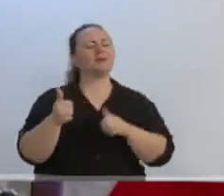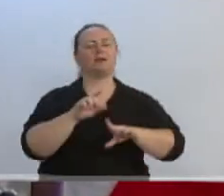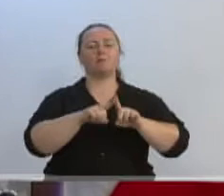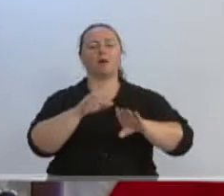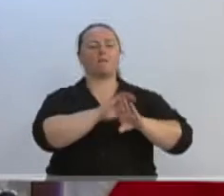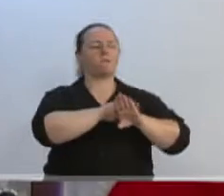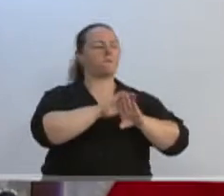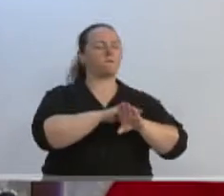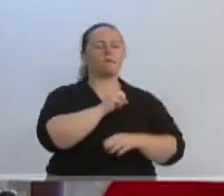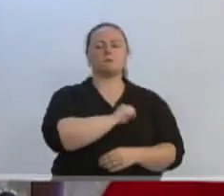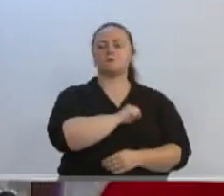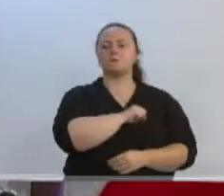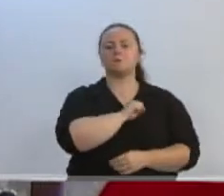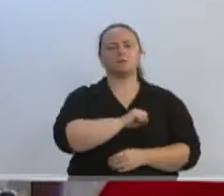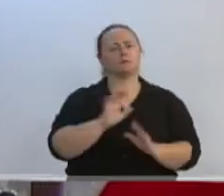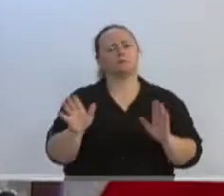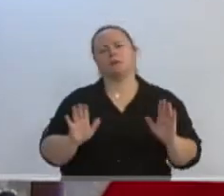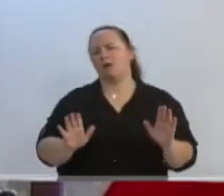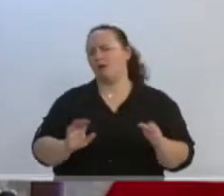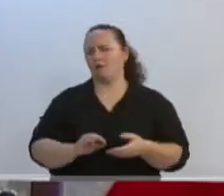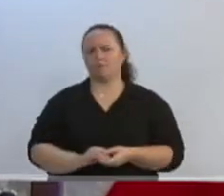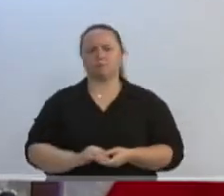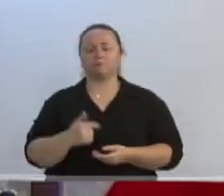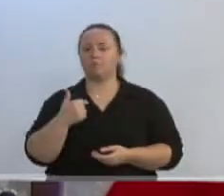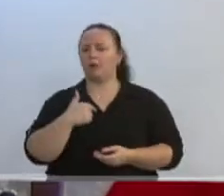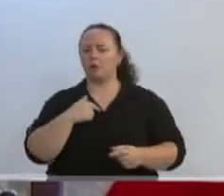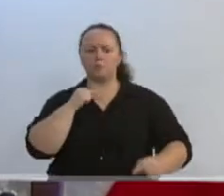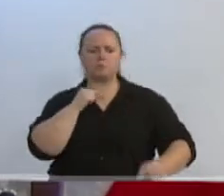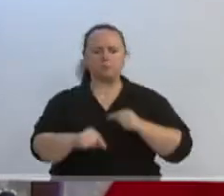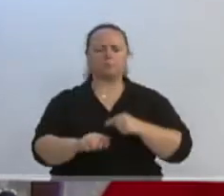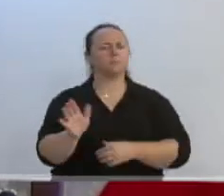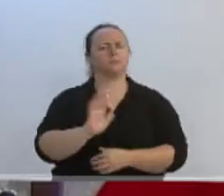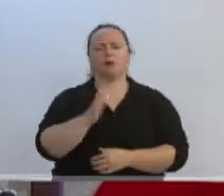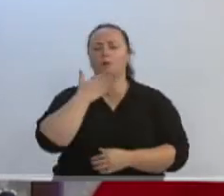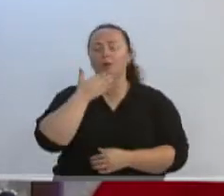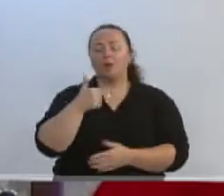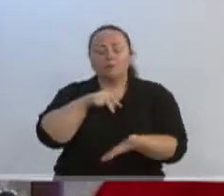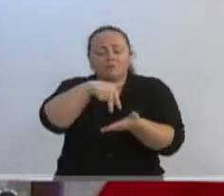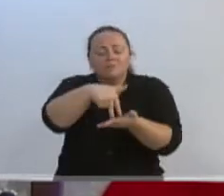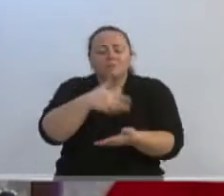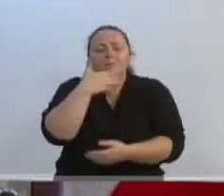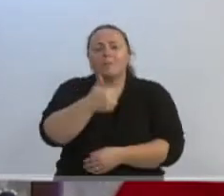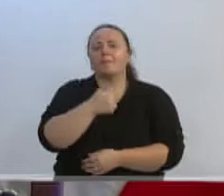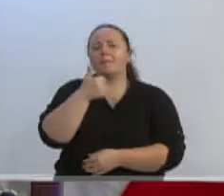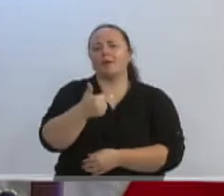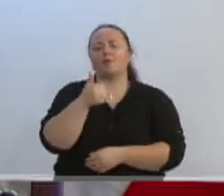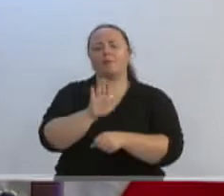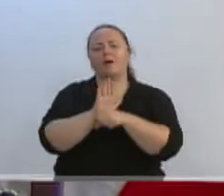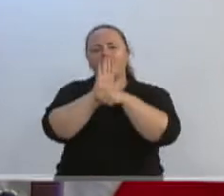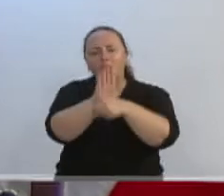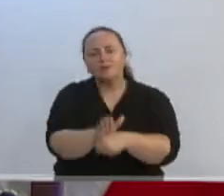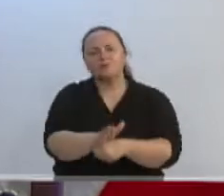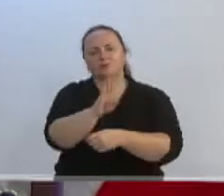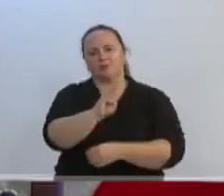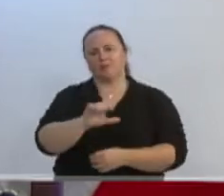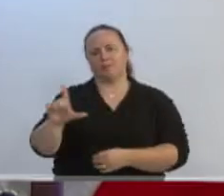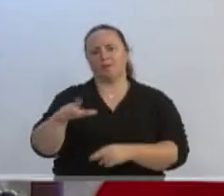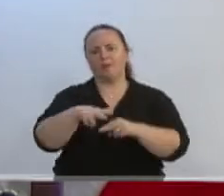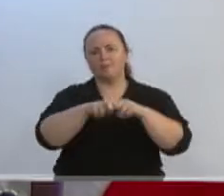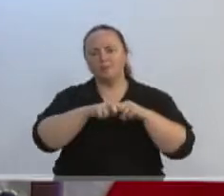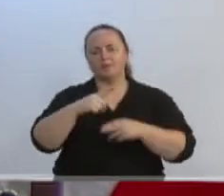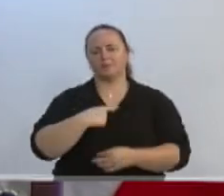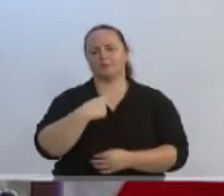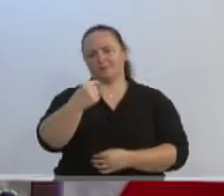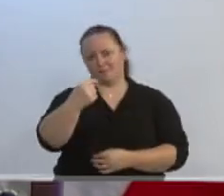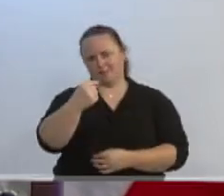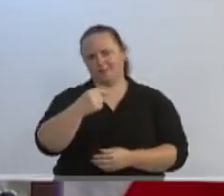não sou oposição, não sou situação, tá? Eu vou ser sempre o que for melhor para a cidade de Blumenau e para os blumenauenses, porque para isso eu fui eleito aqui nessa